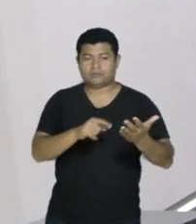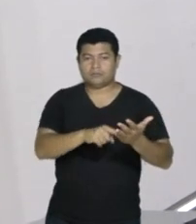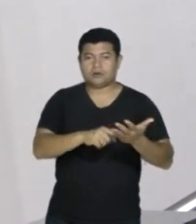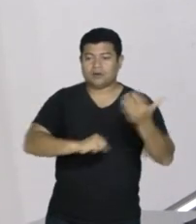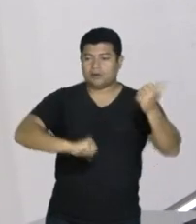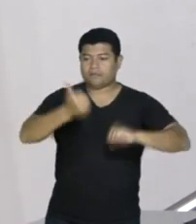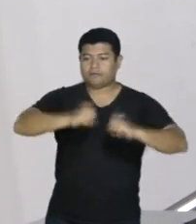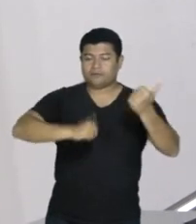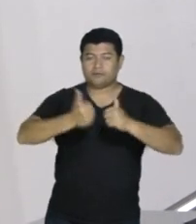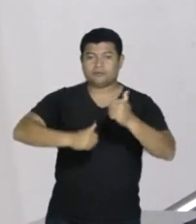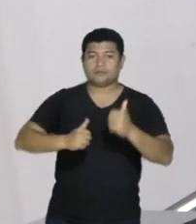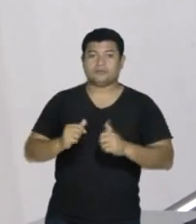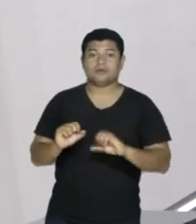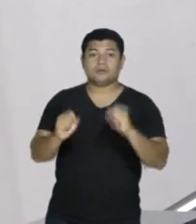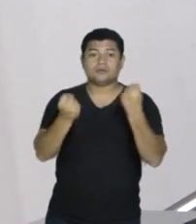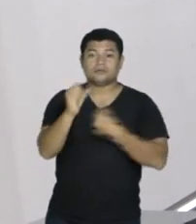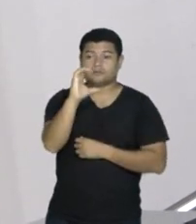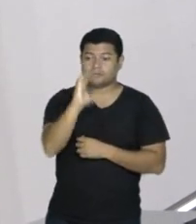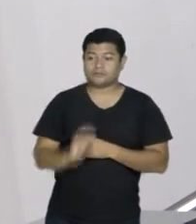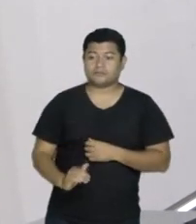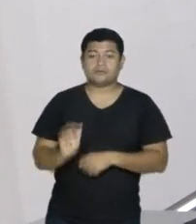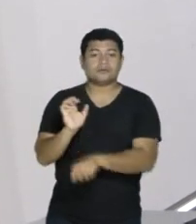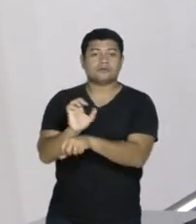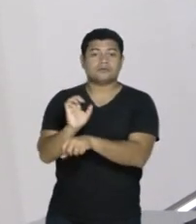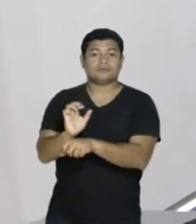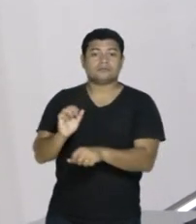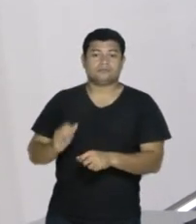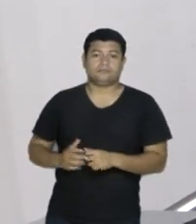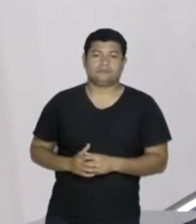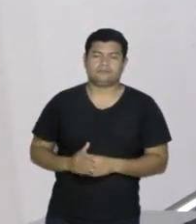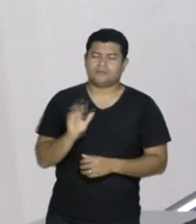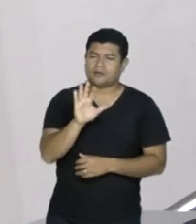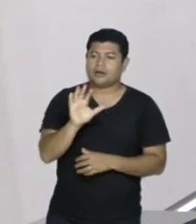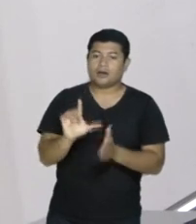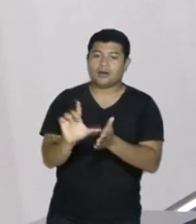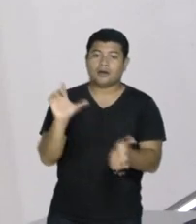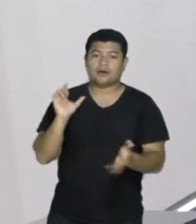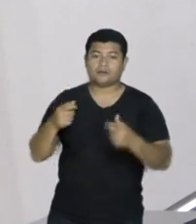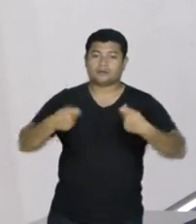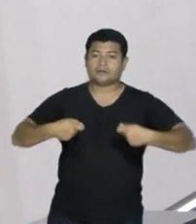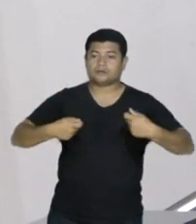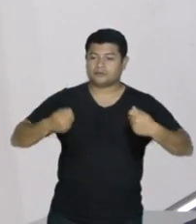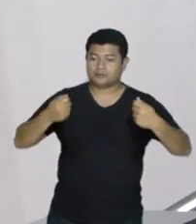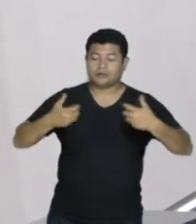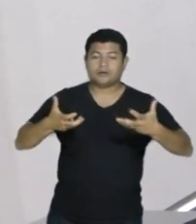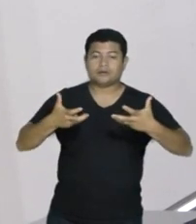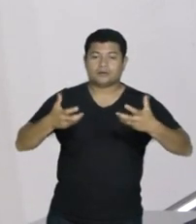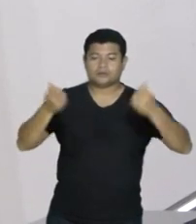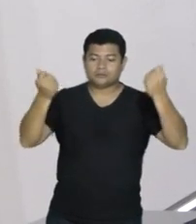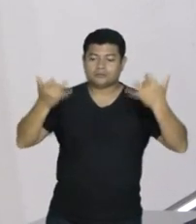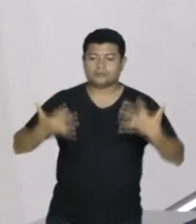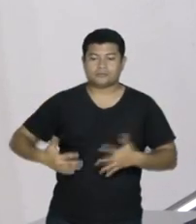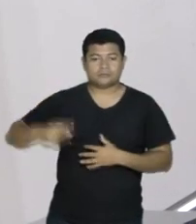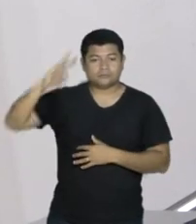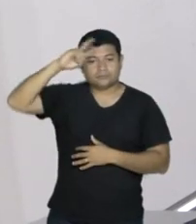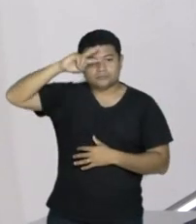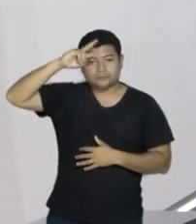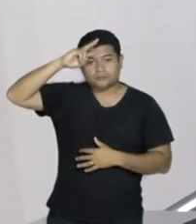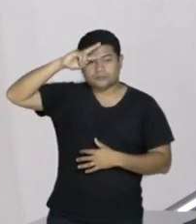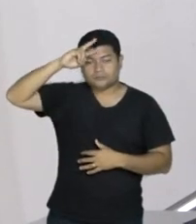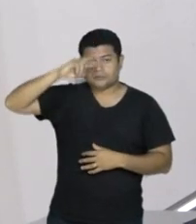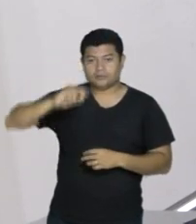Estadual Primeiro eu quero trazer aqui o histórico dessa ponte que ela foi construída em